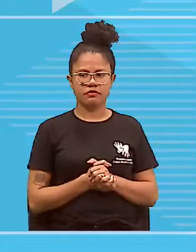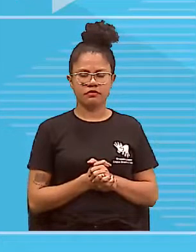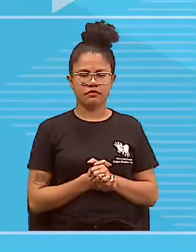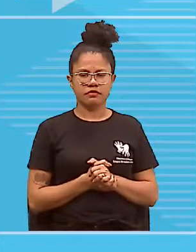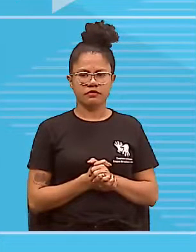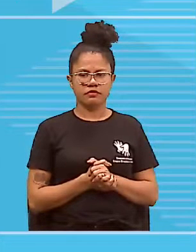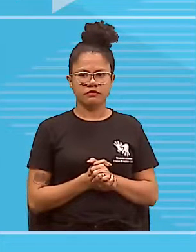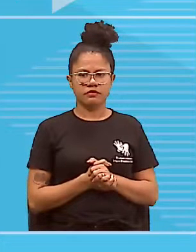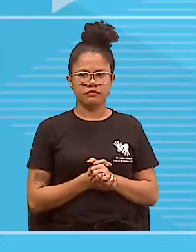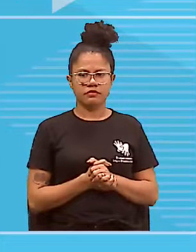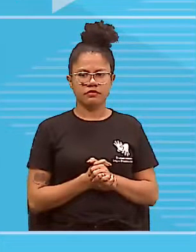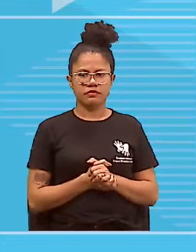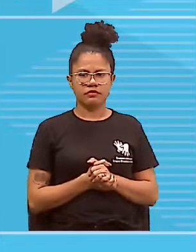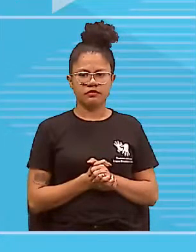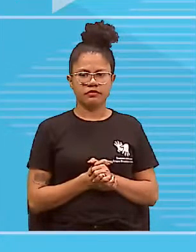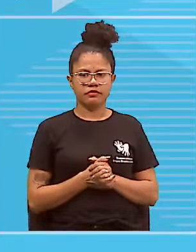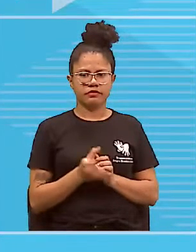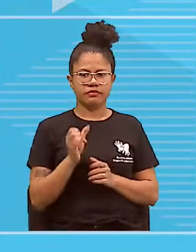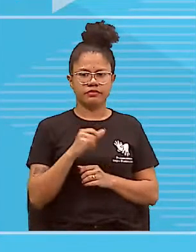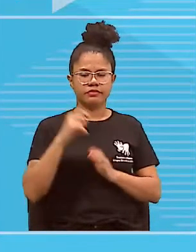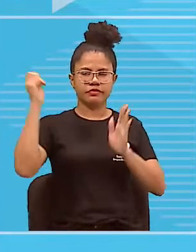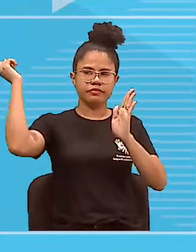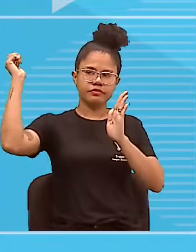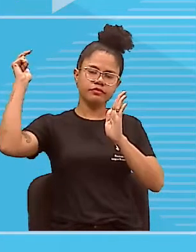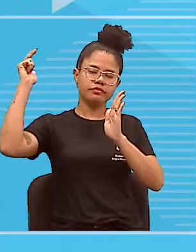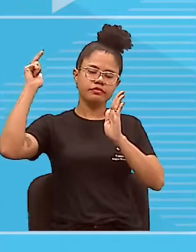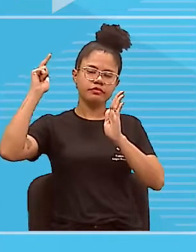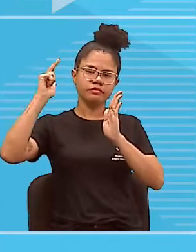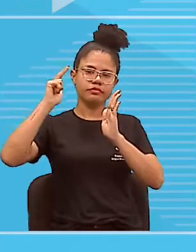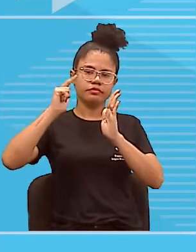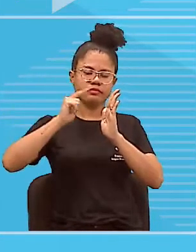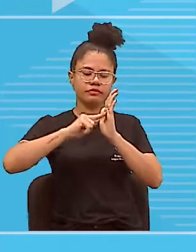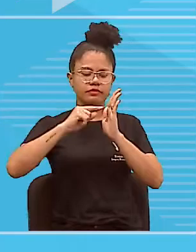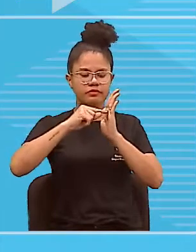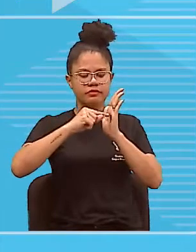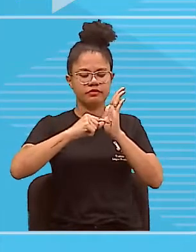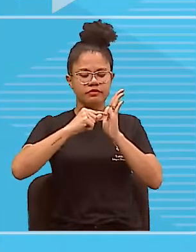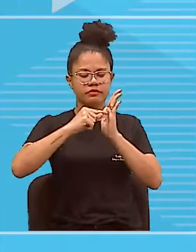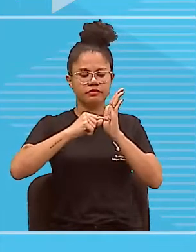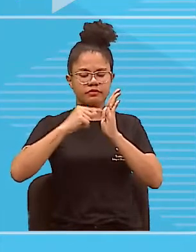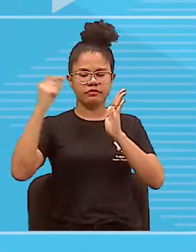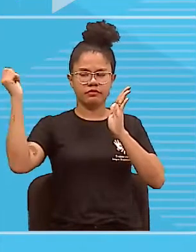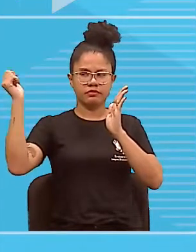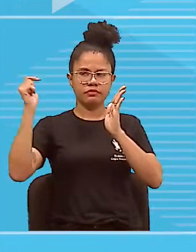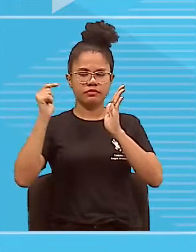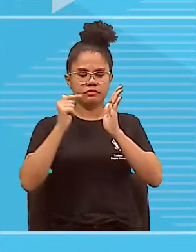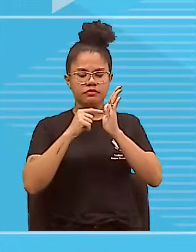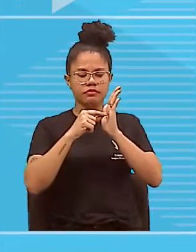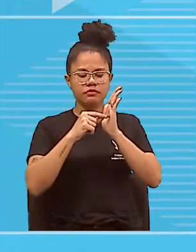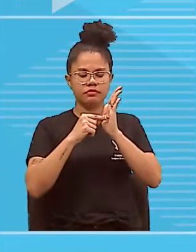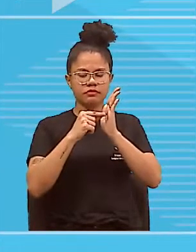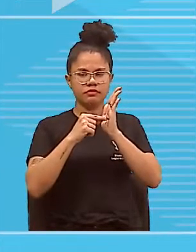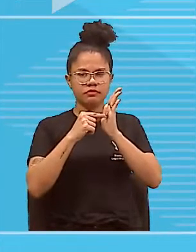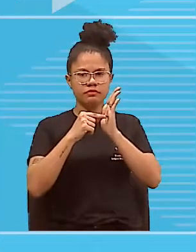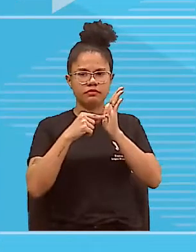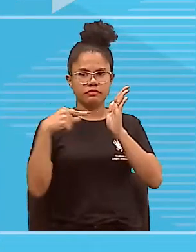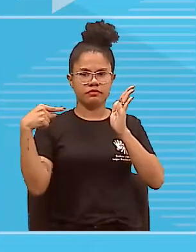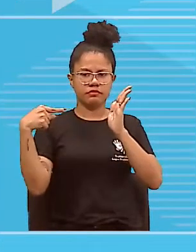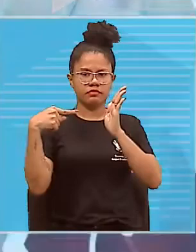quando um feixe de luz passava por um buraquinho e